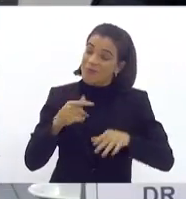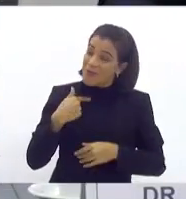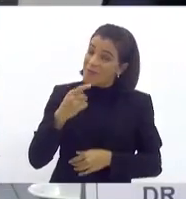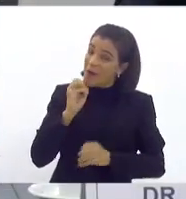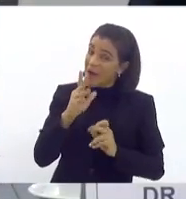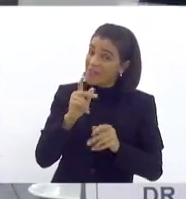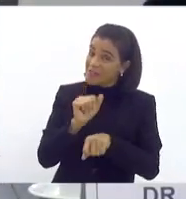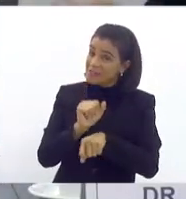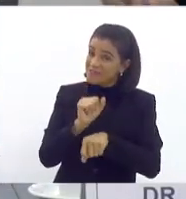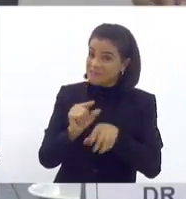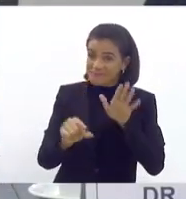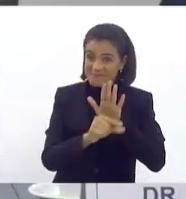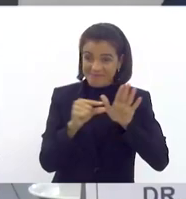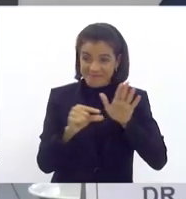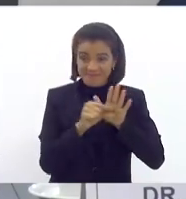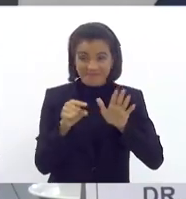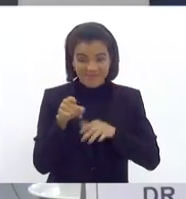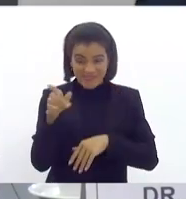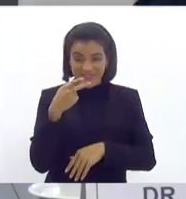Vossa Excelência disse. Tá?